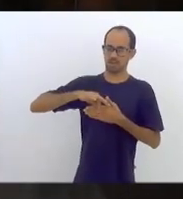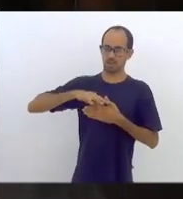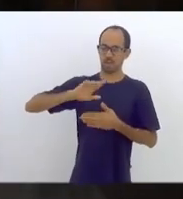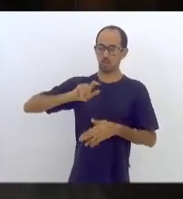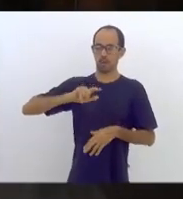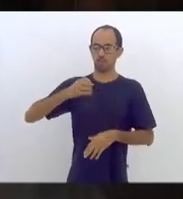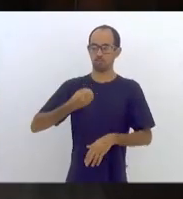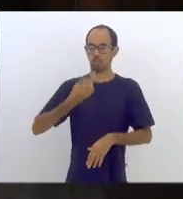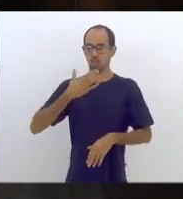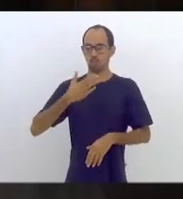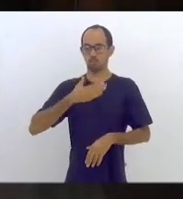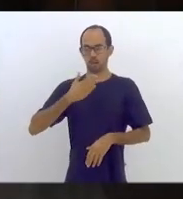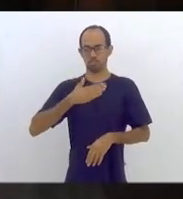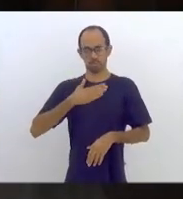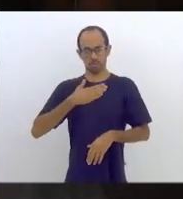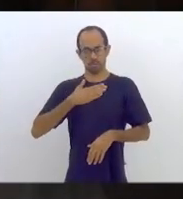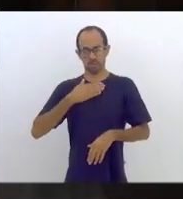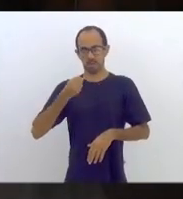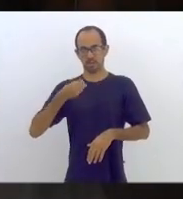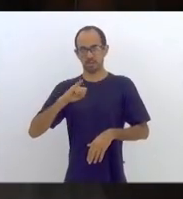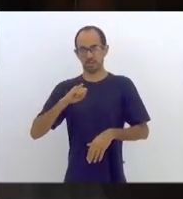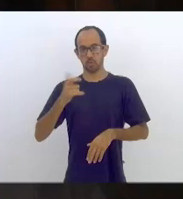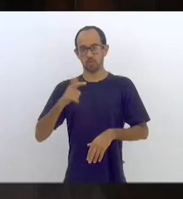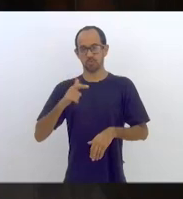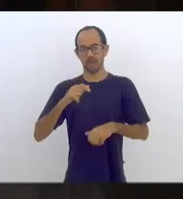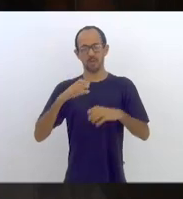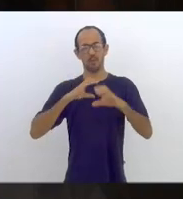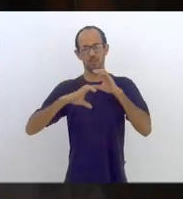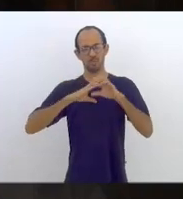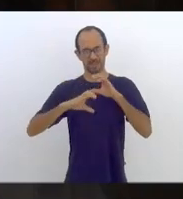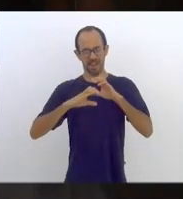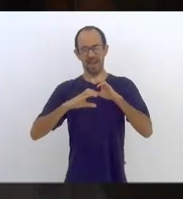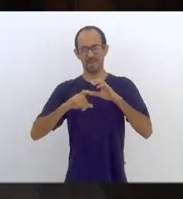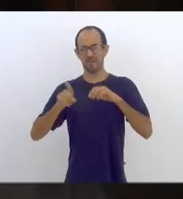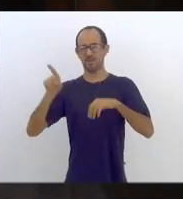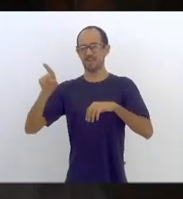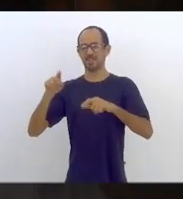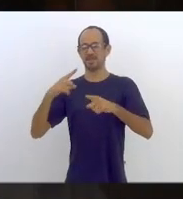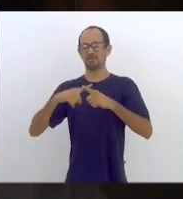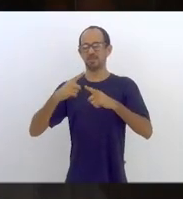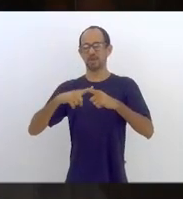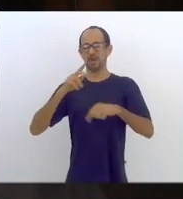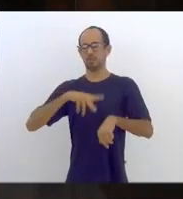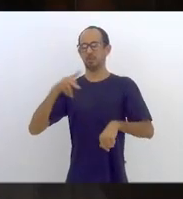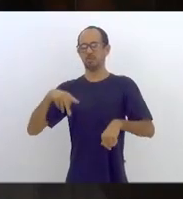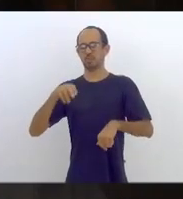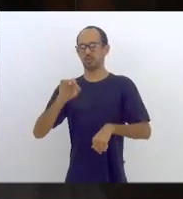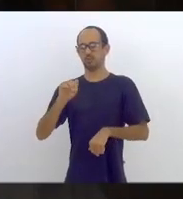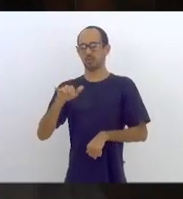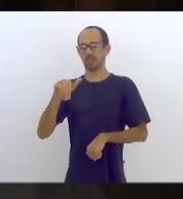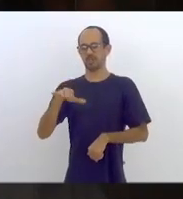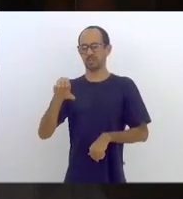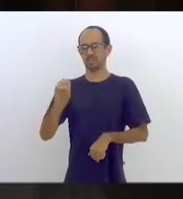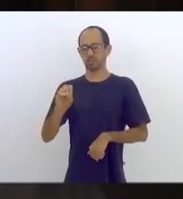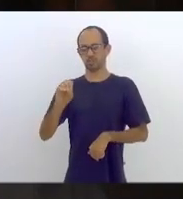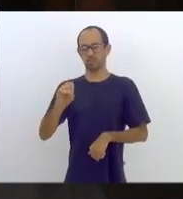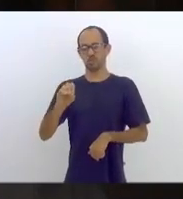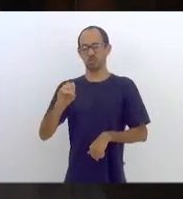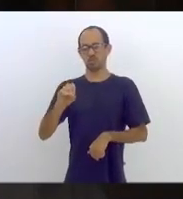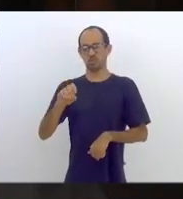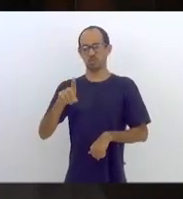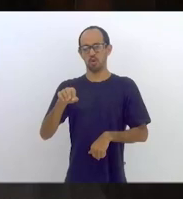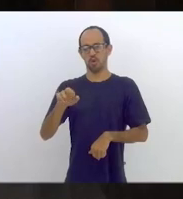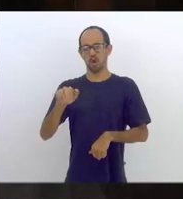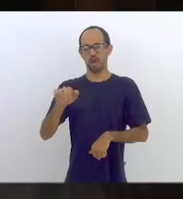bem quando não falo com ele porque o Professor Francisco Dornelles